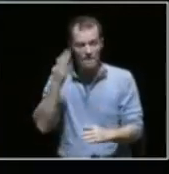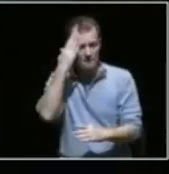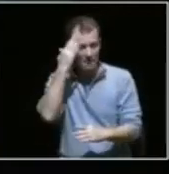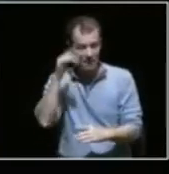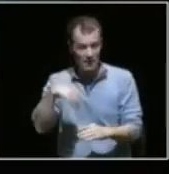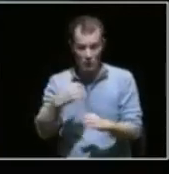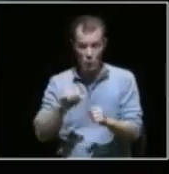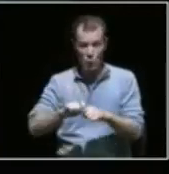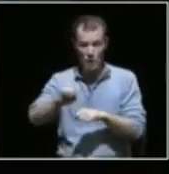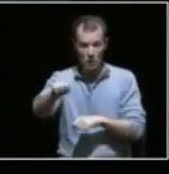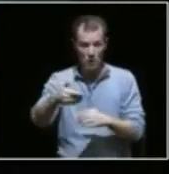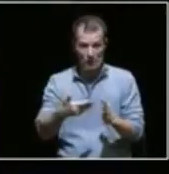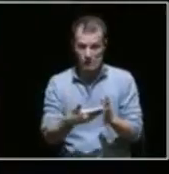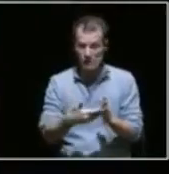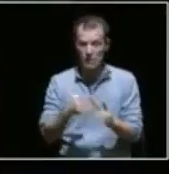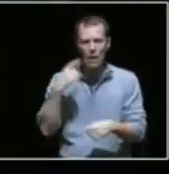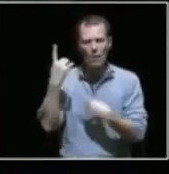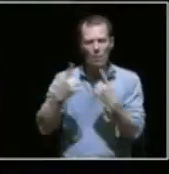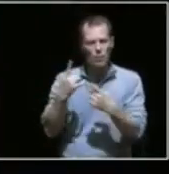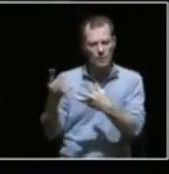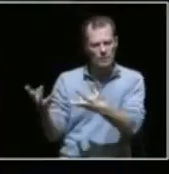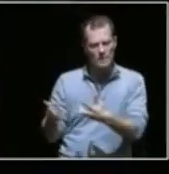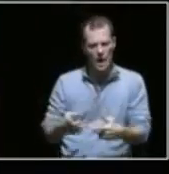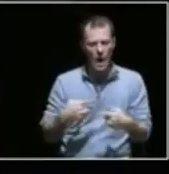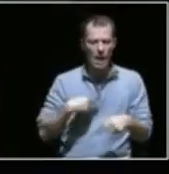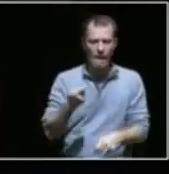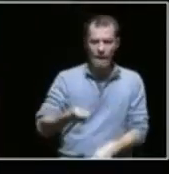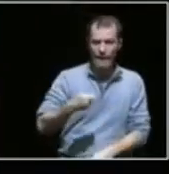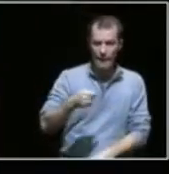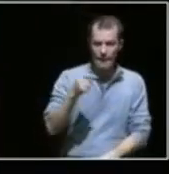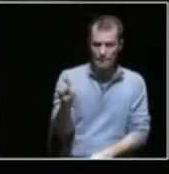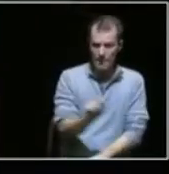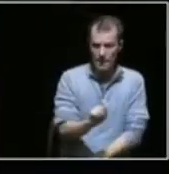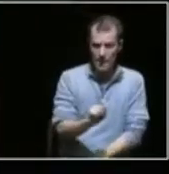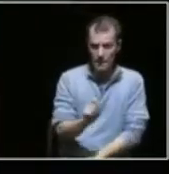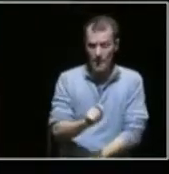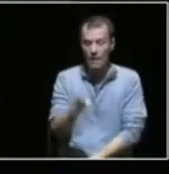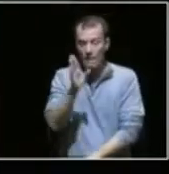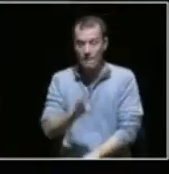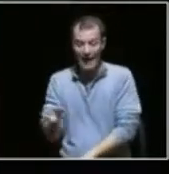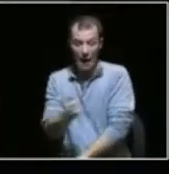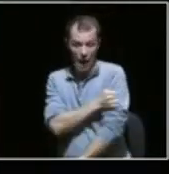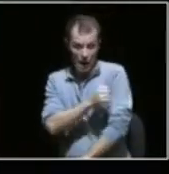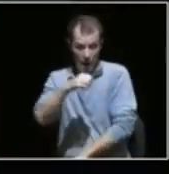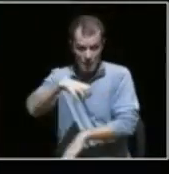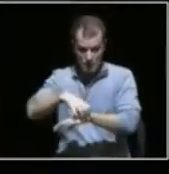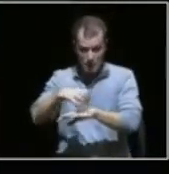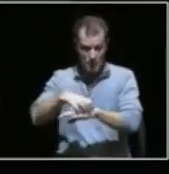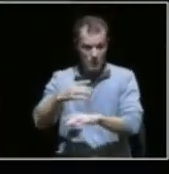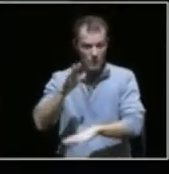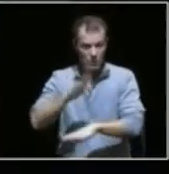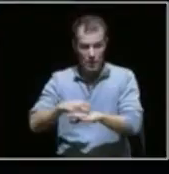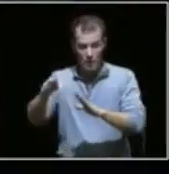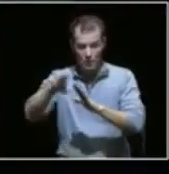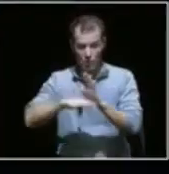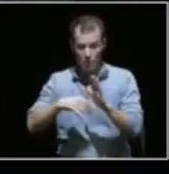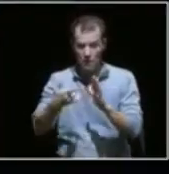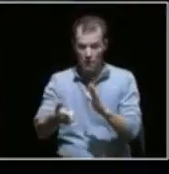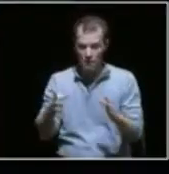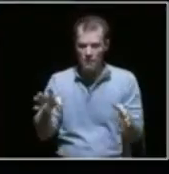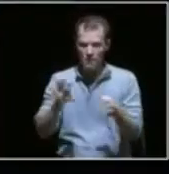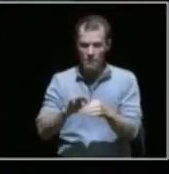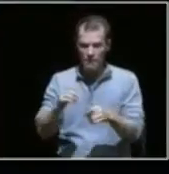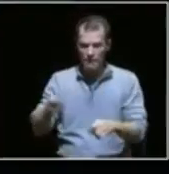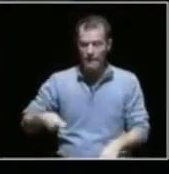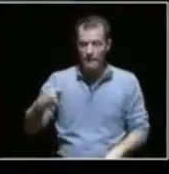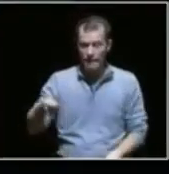neste diploma, ao ponderar o valor de referência do preço de renda mensal aplicável a uma habitação no âmbito dos